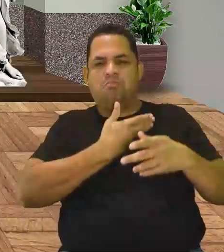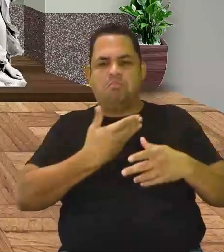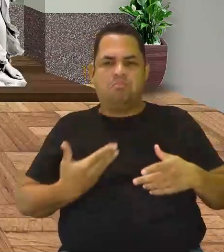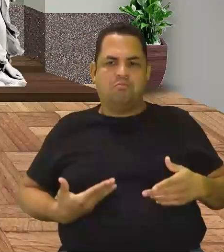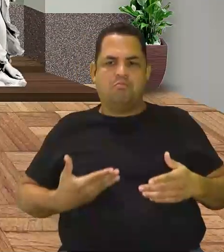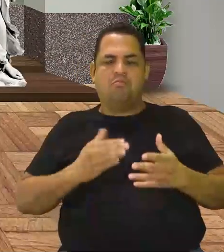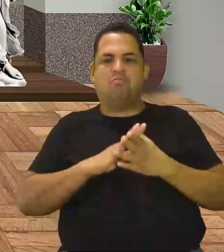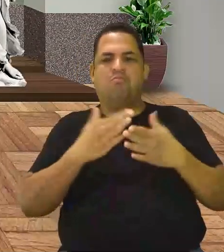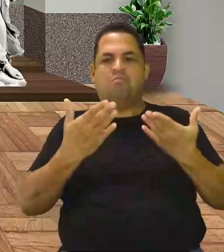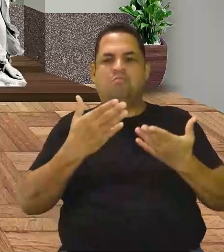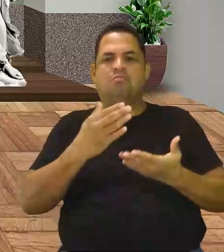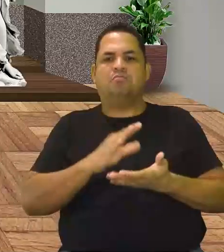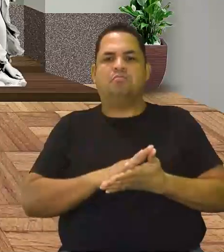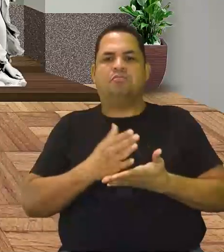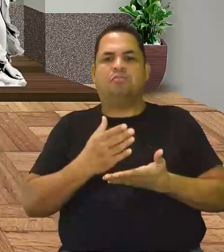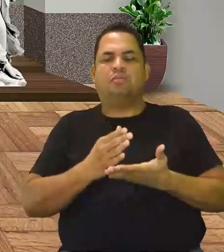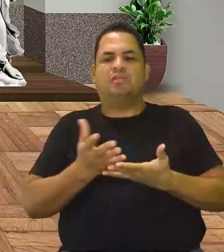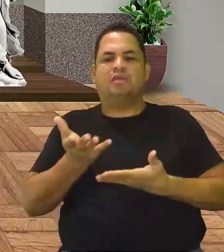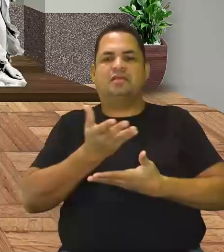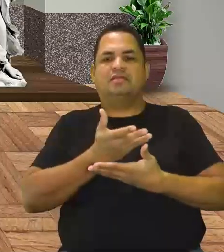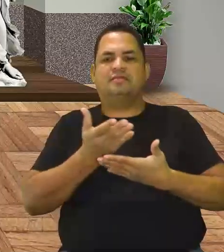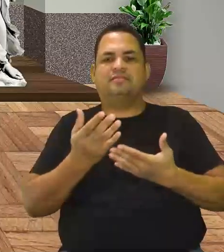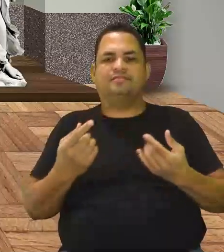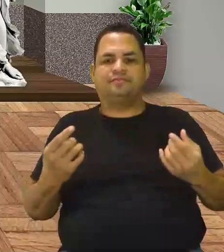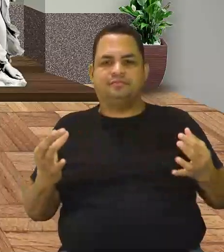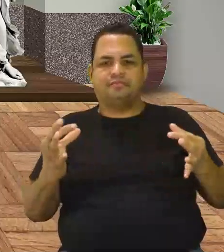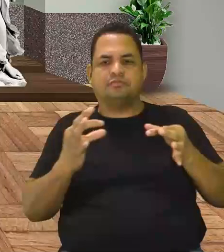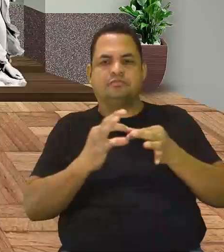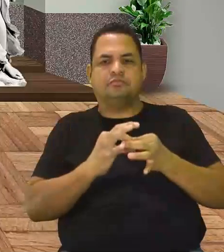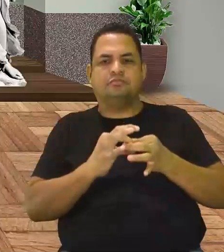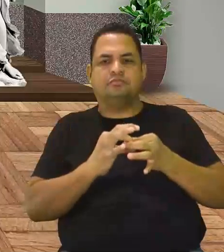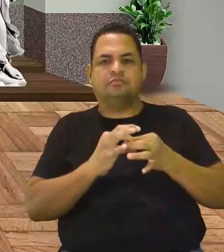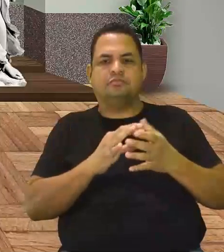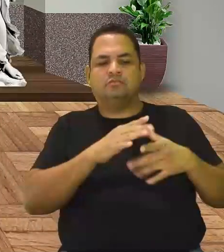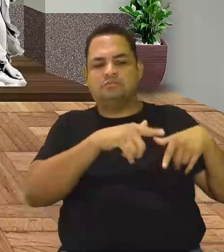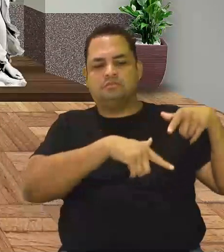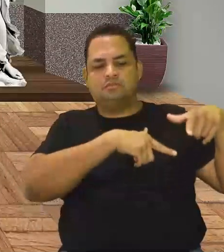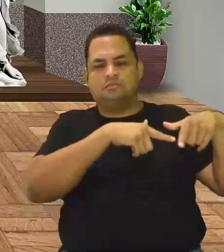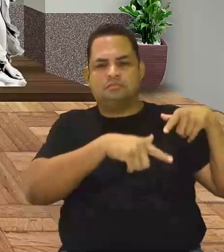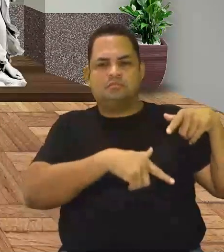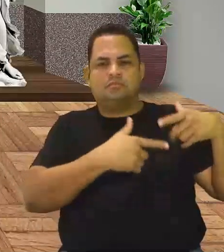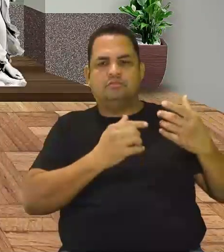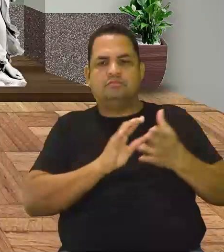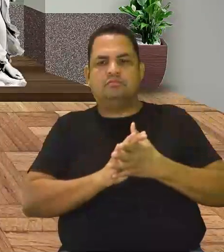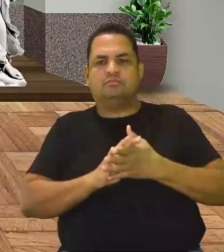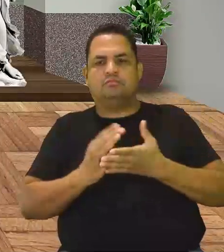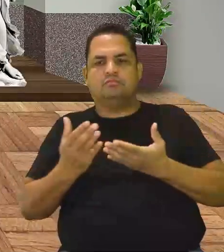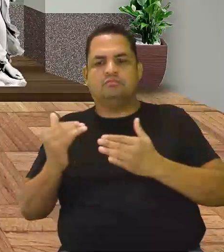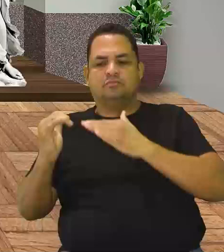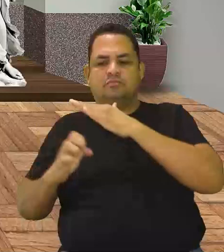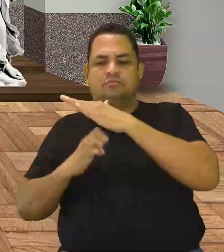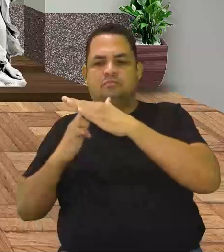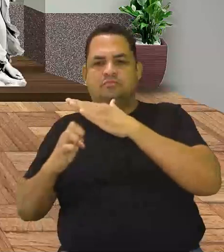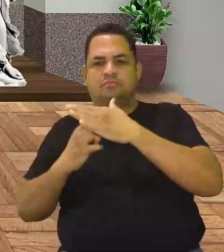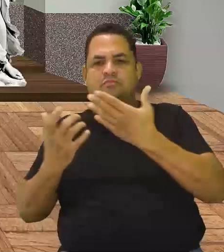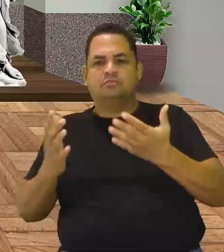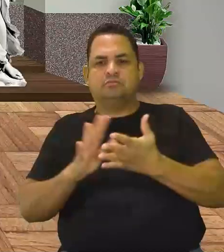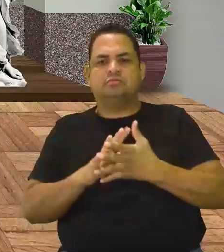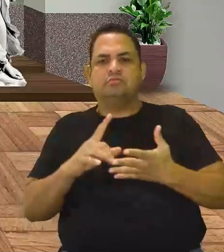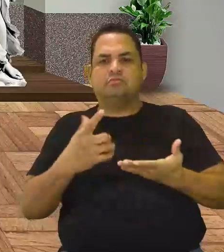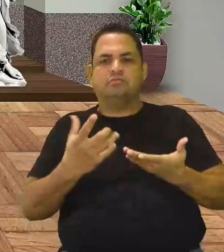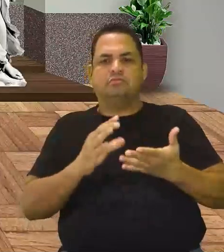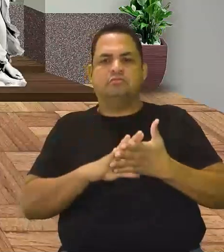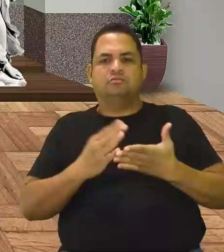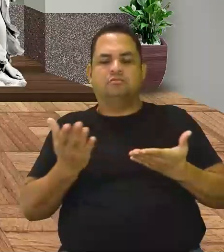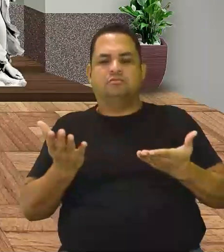que tentava fazer esse intercâmbio entre os trabalhadores, o patrão e o empregado. Ele